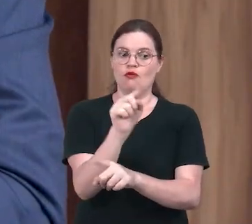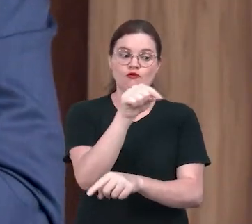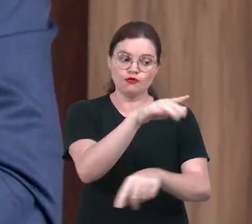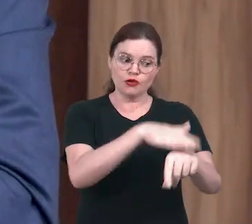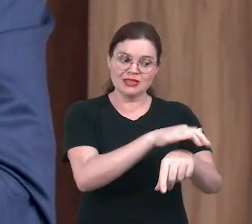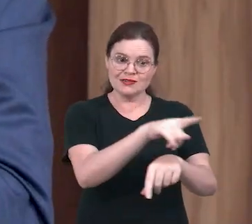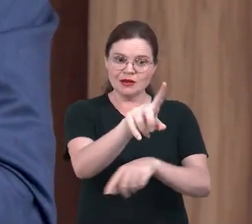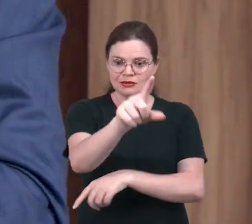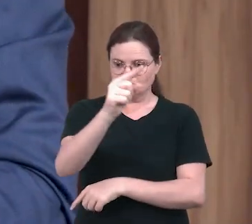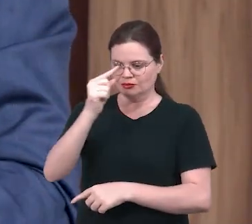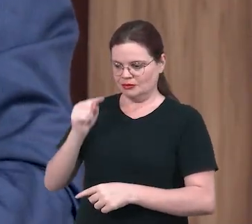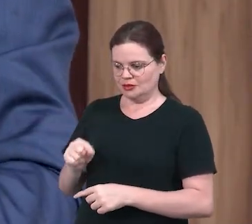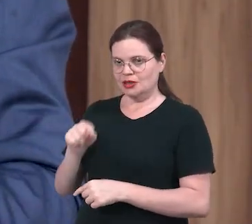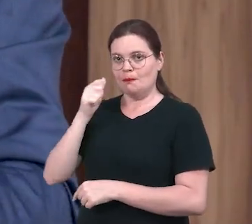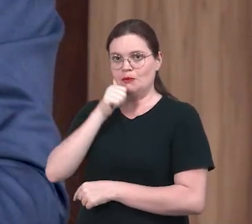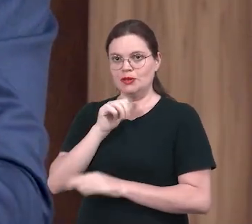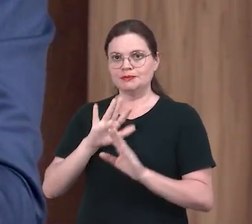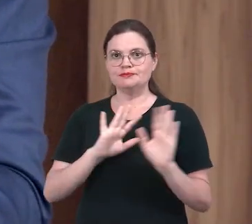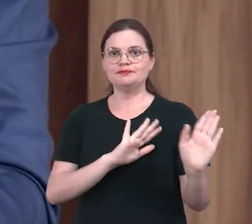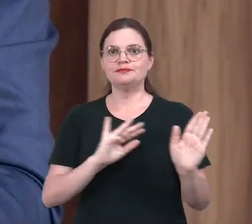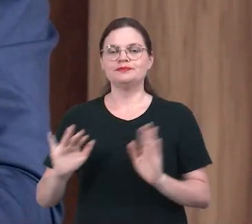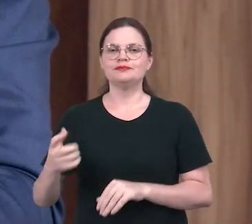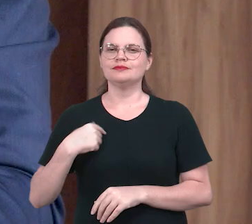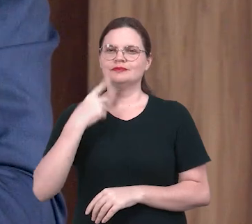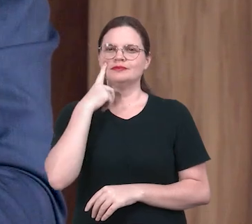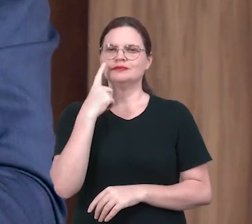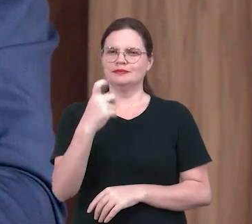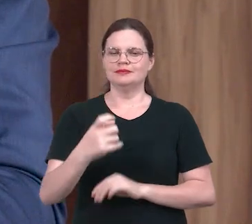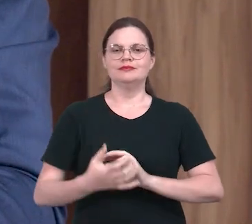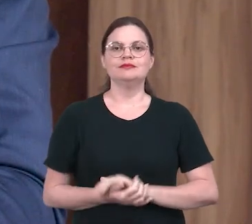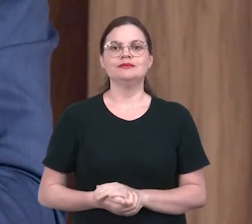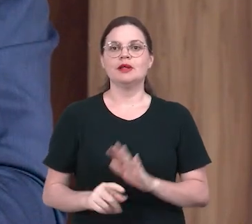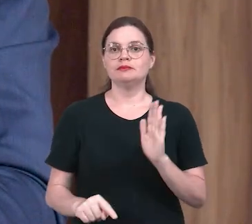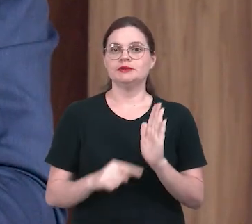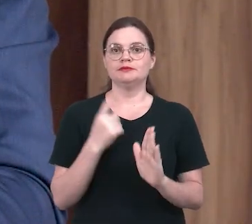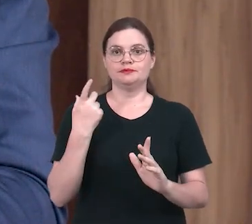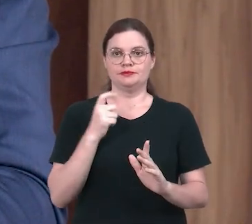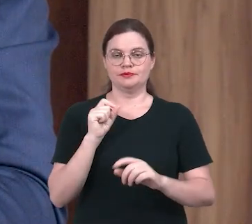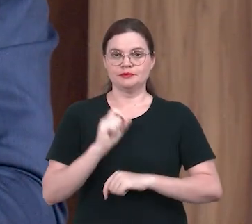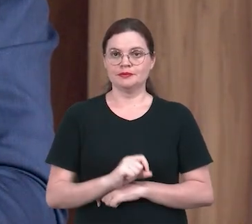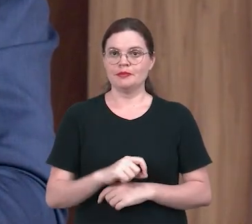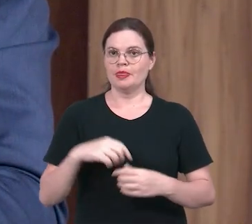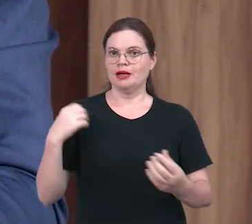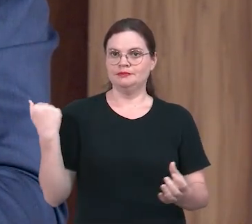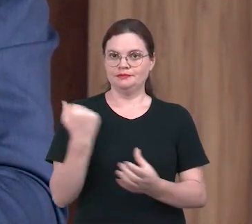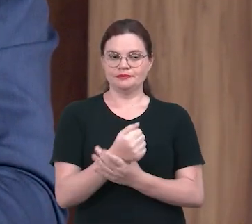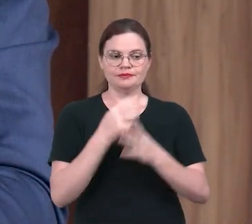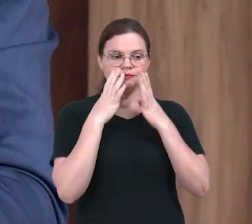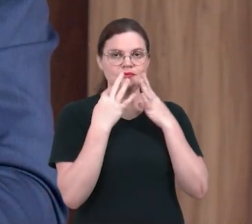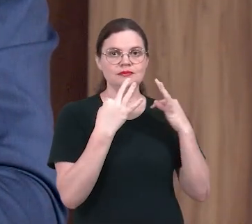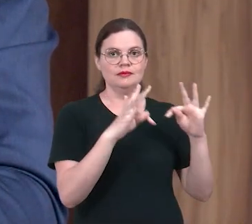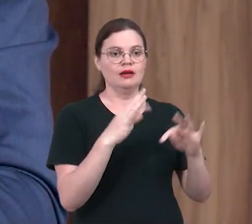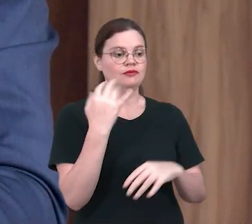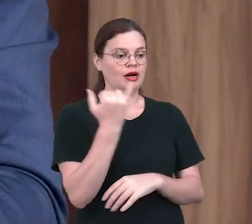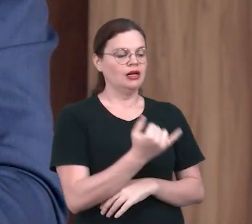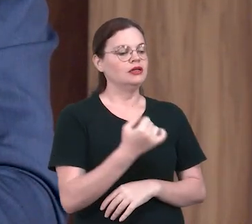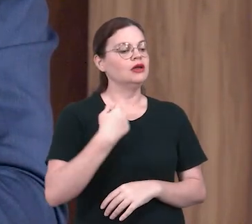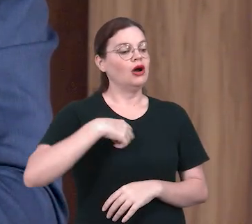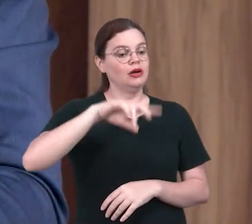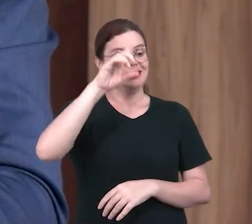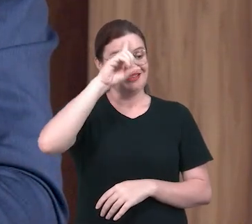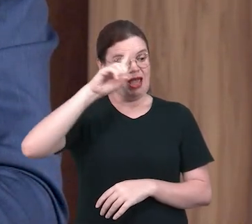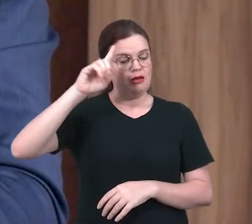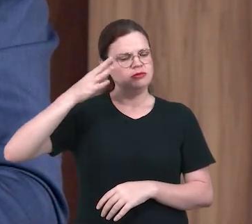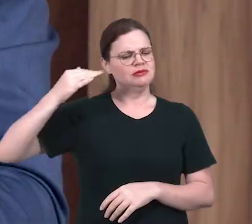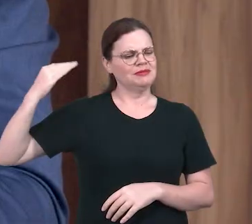Jesus. Wallace, tem algo muito interessante aqui, que primeiro Abraão ele novamente dá um testemunho, Deus me